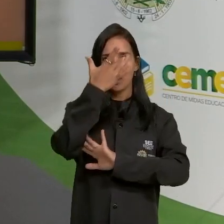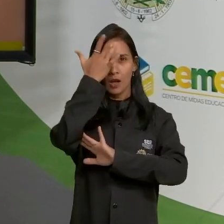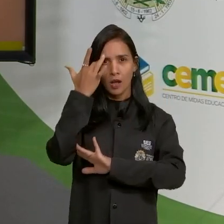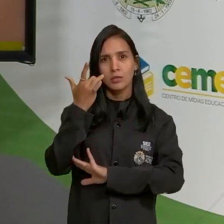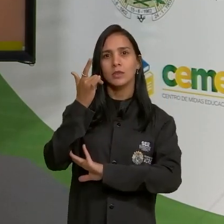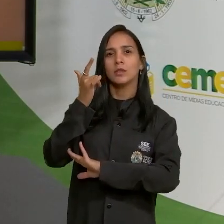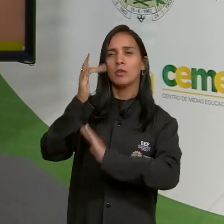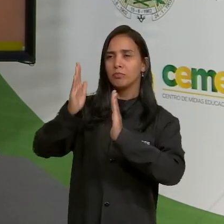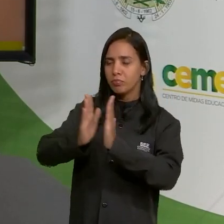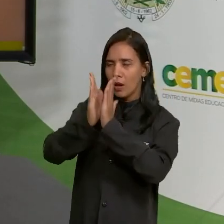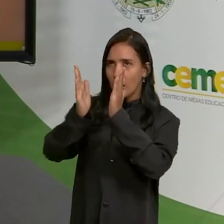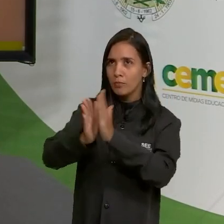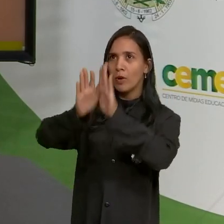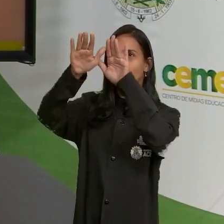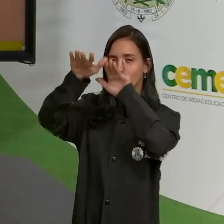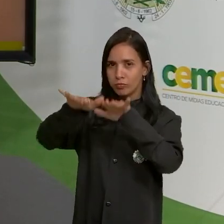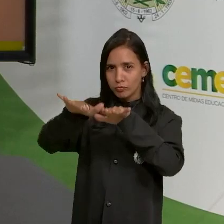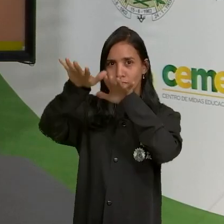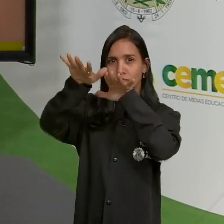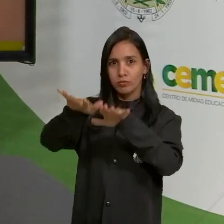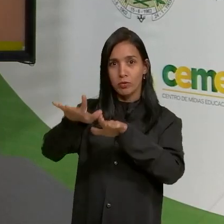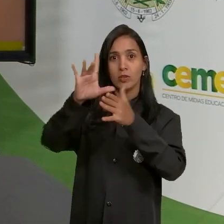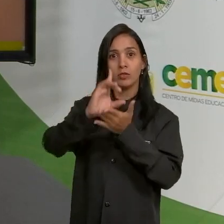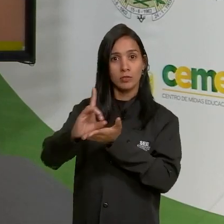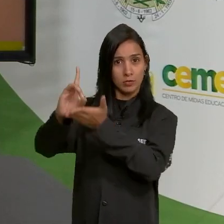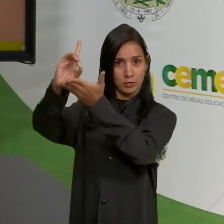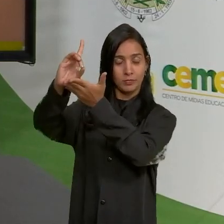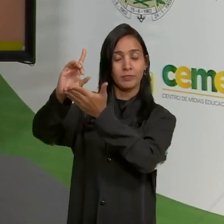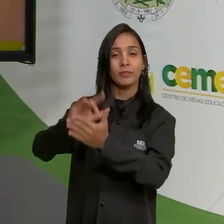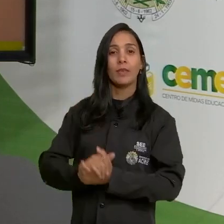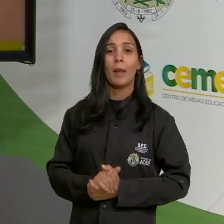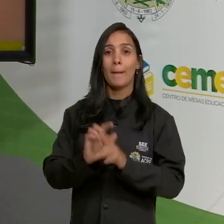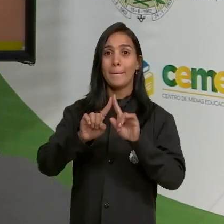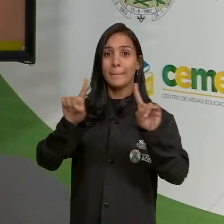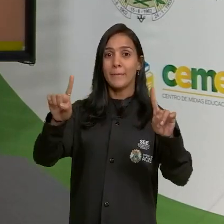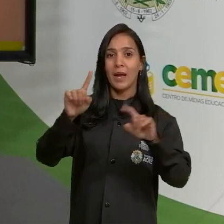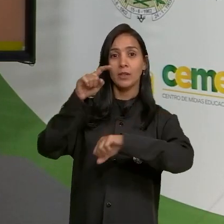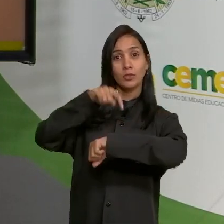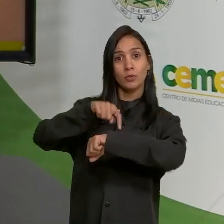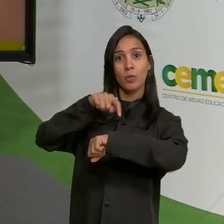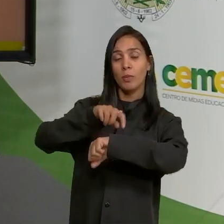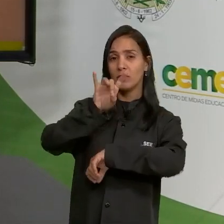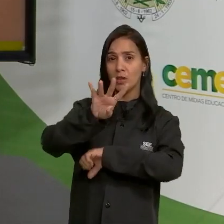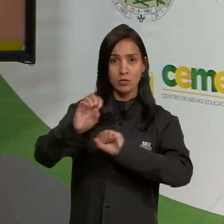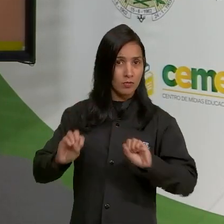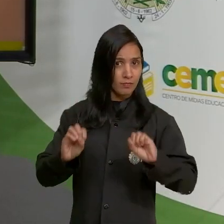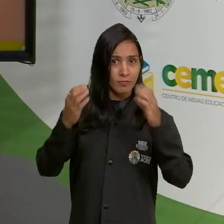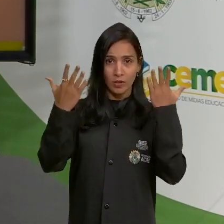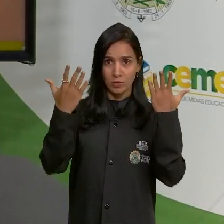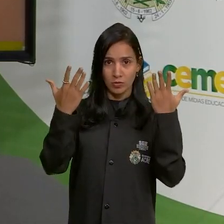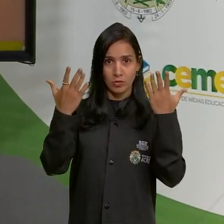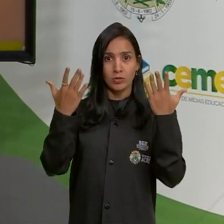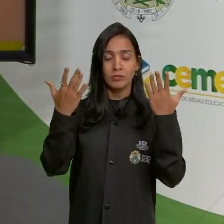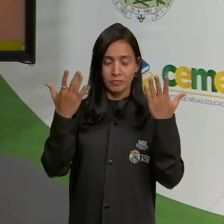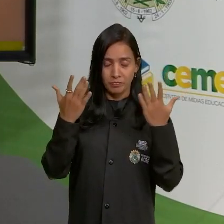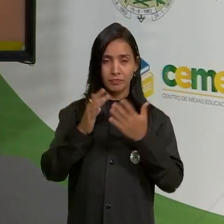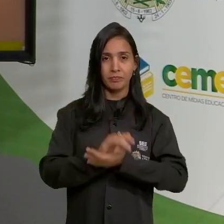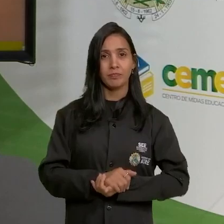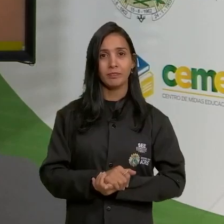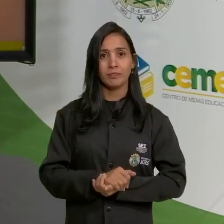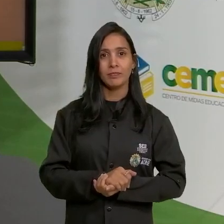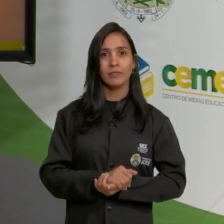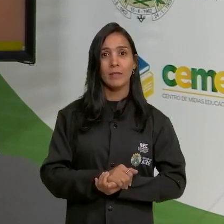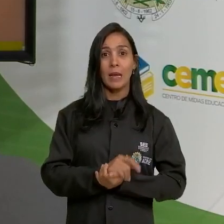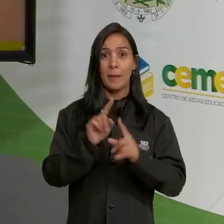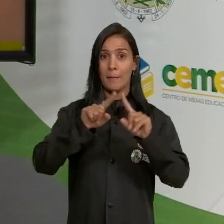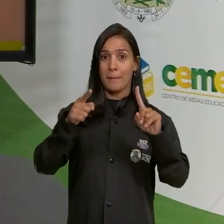adoração a esse deus. No entanto, nesse momento aqui, eram só festas e celebrações, mas tinha ali